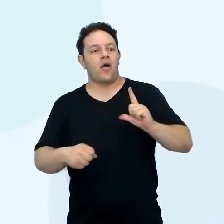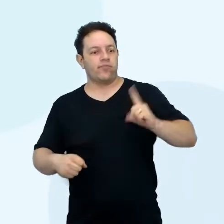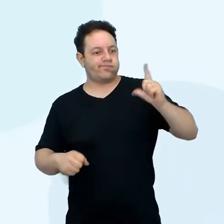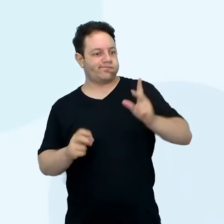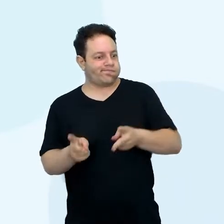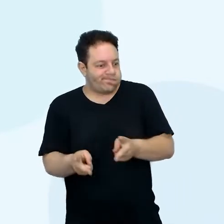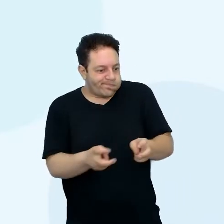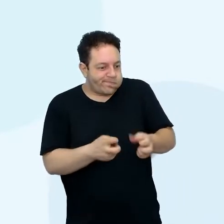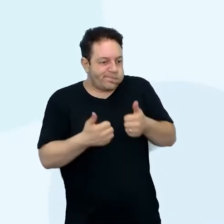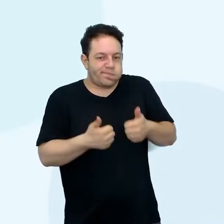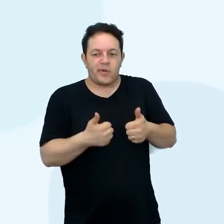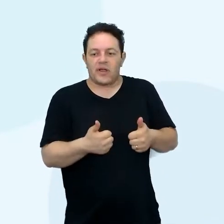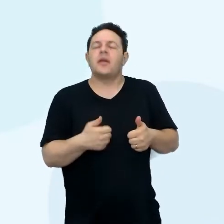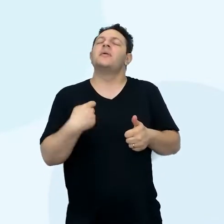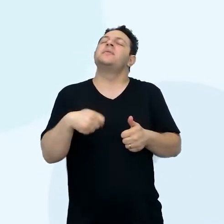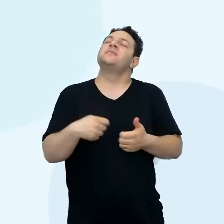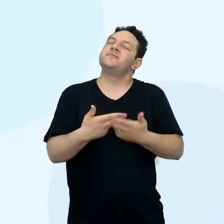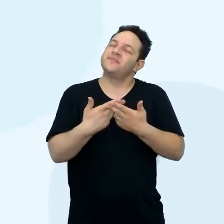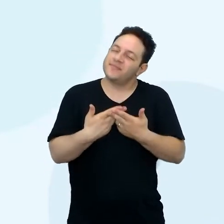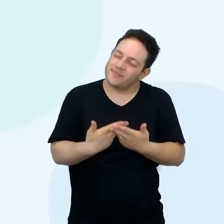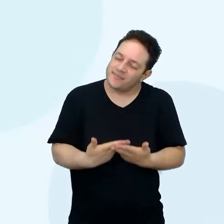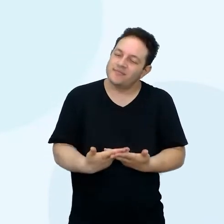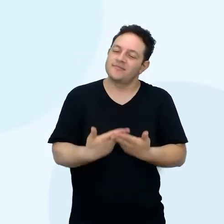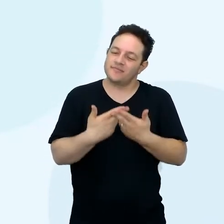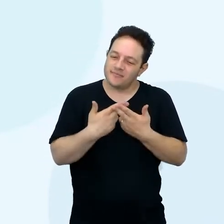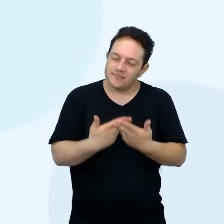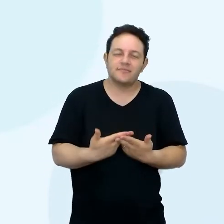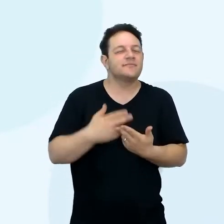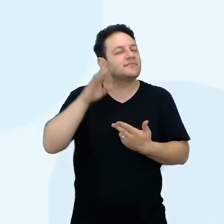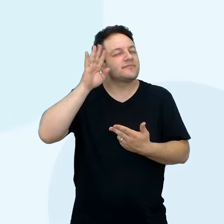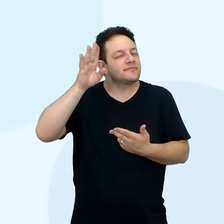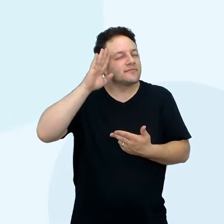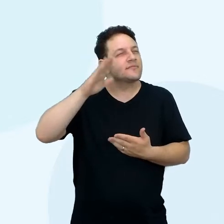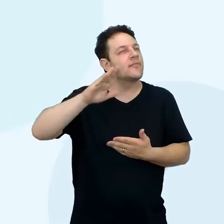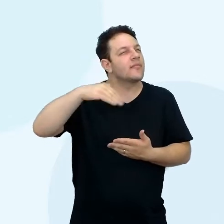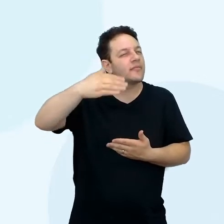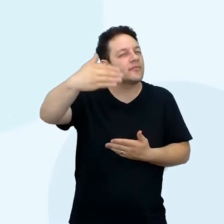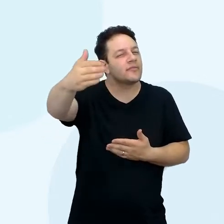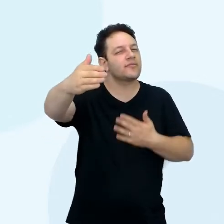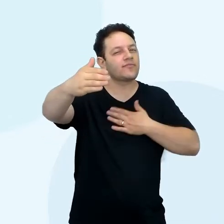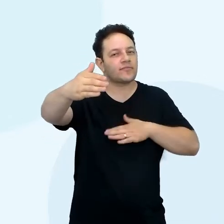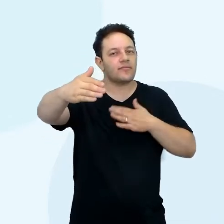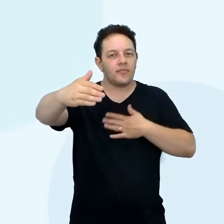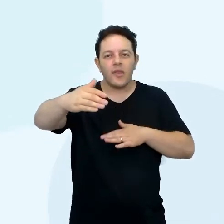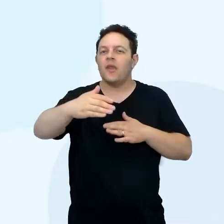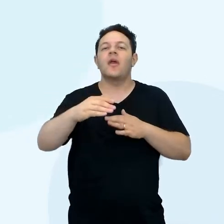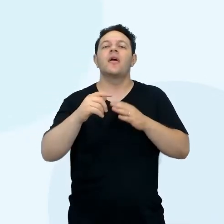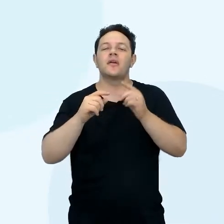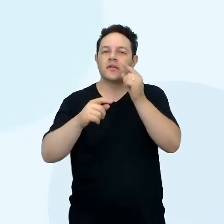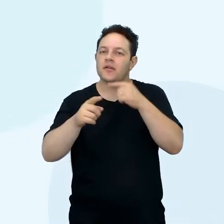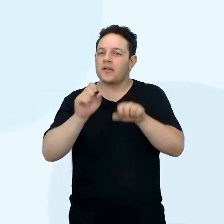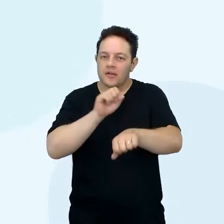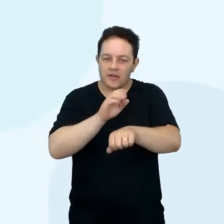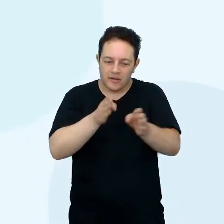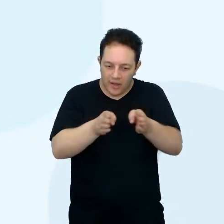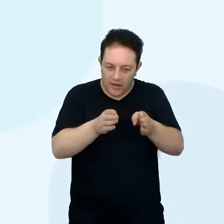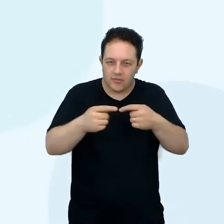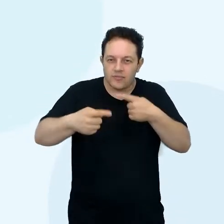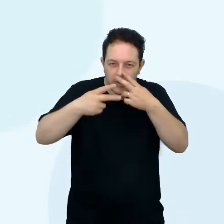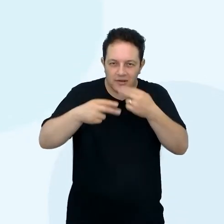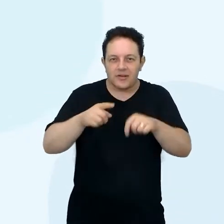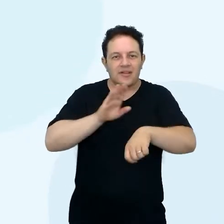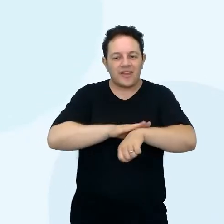sustentável. Então tem que ter muita paciência, pensar a longo prazo e a cada pequeno período, você sempre fazer